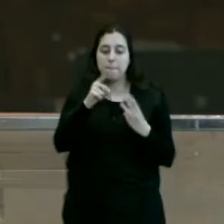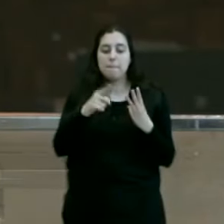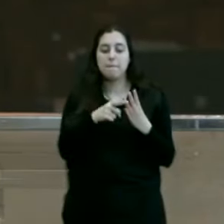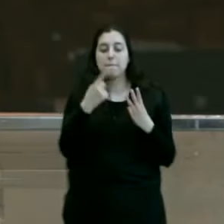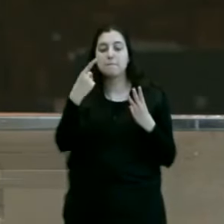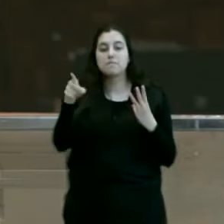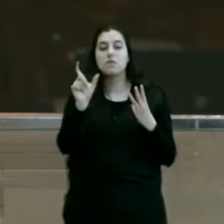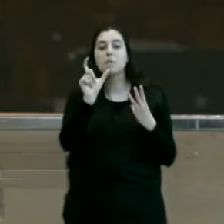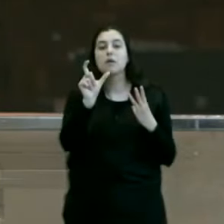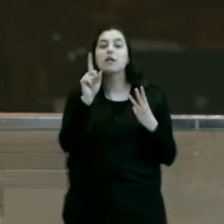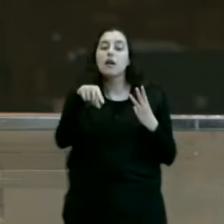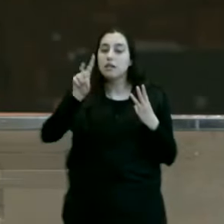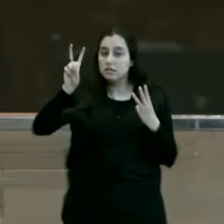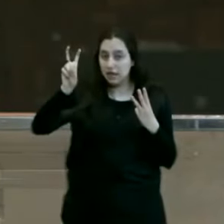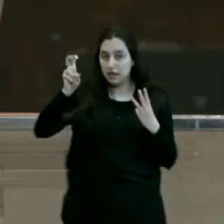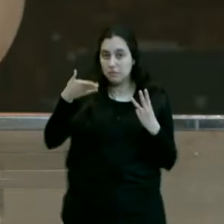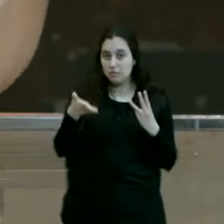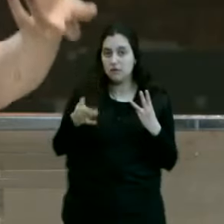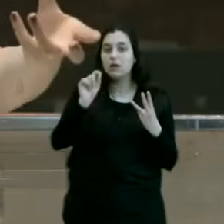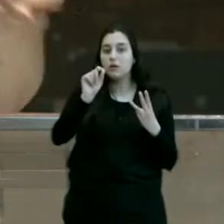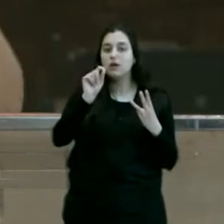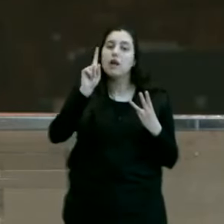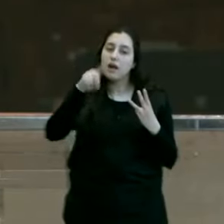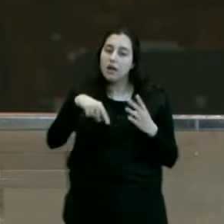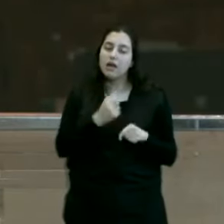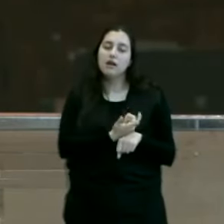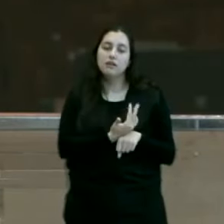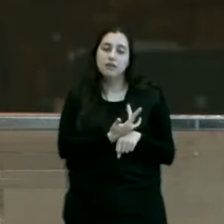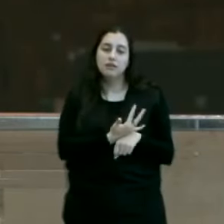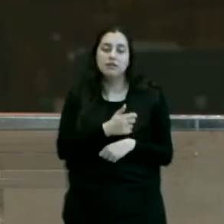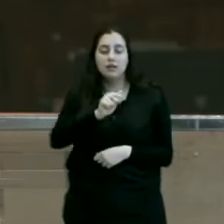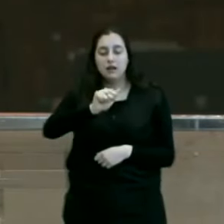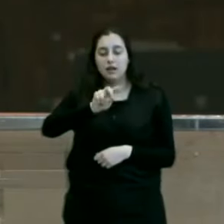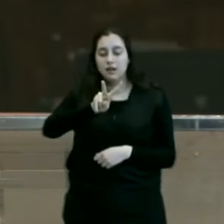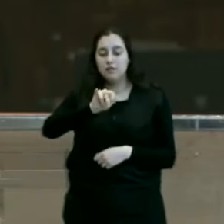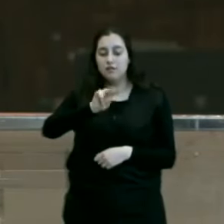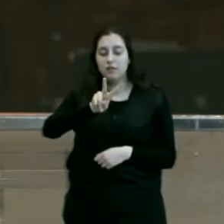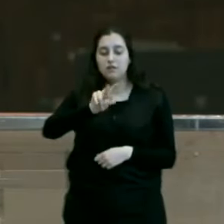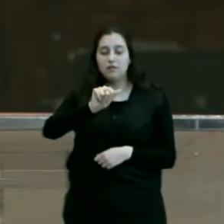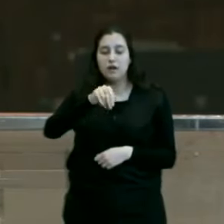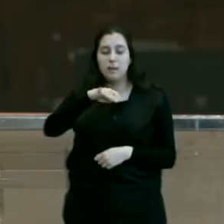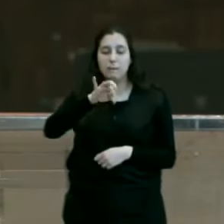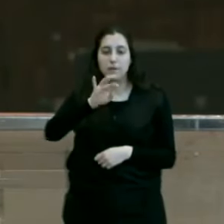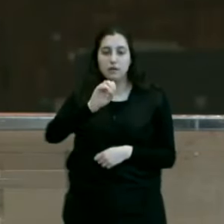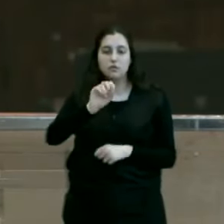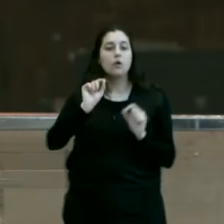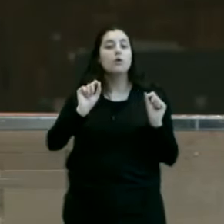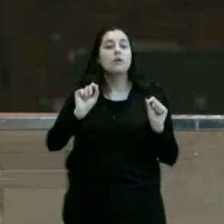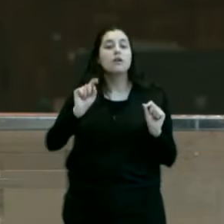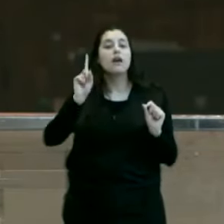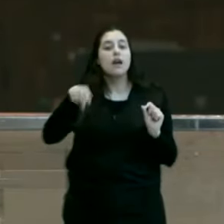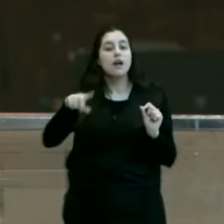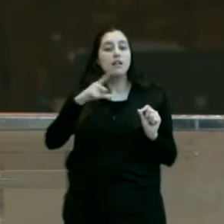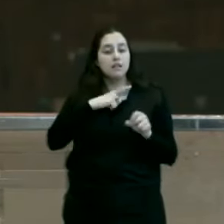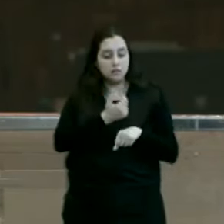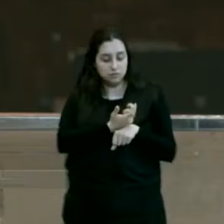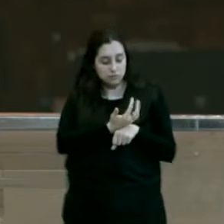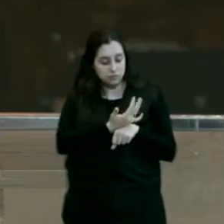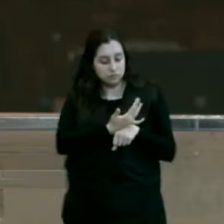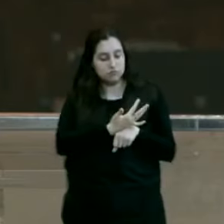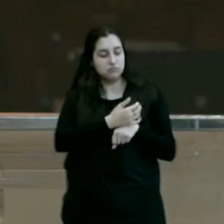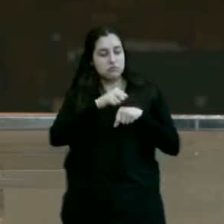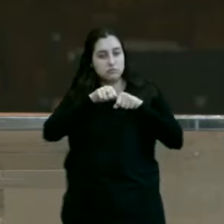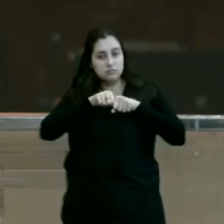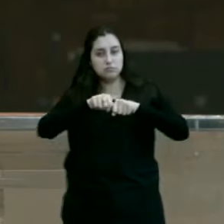que é sobre o tema em si, é avivamento. O que é avivamento? É a ação de avivar,